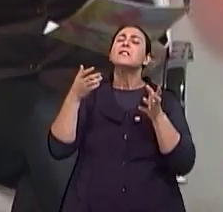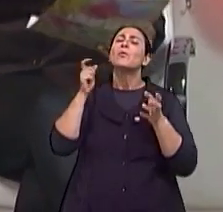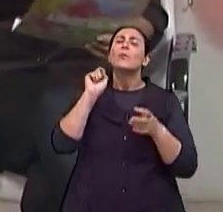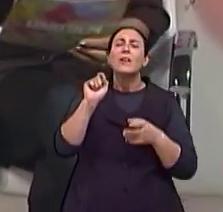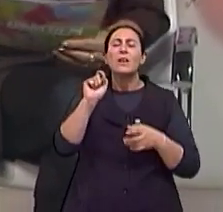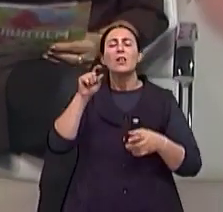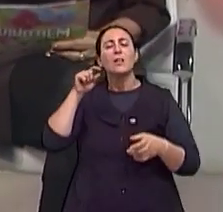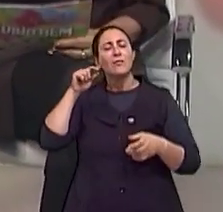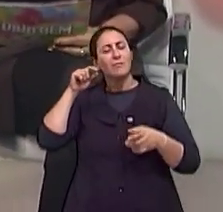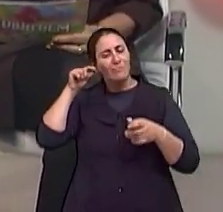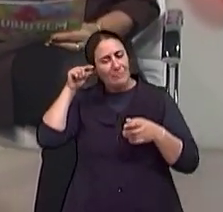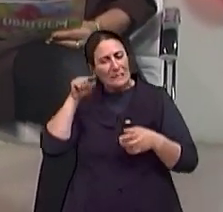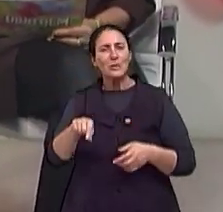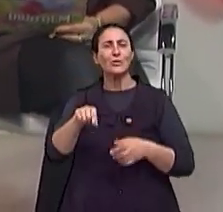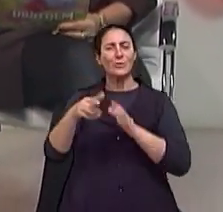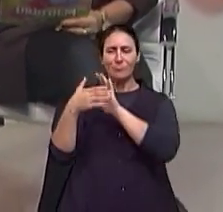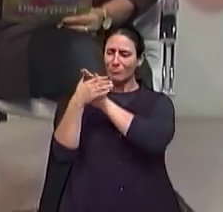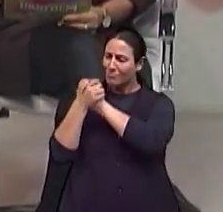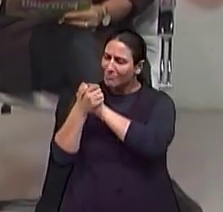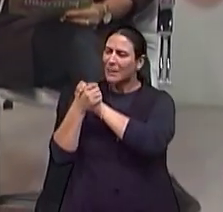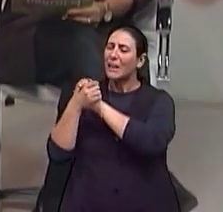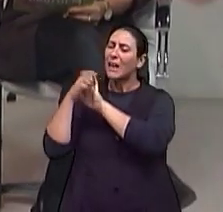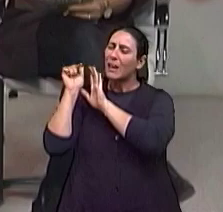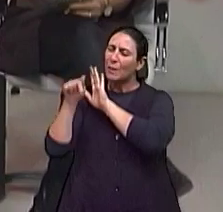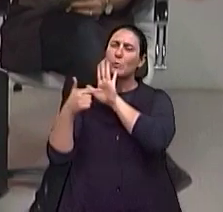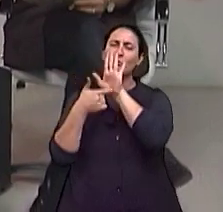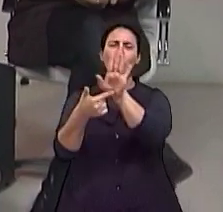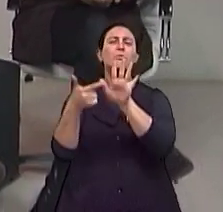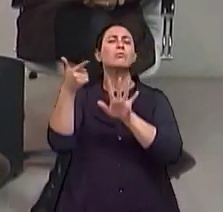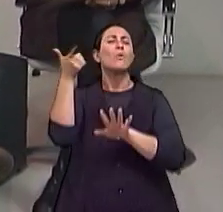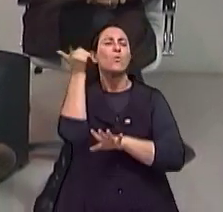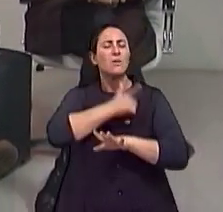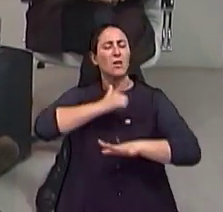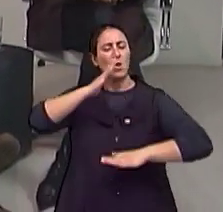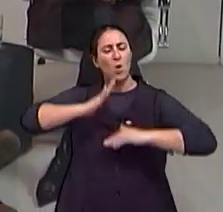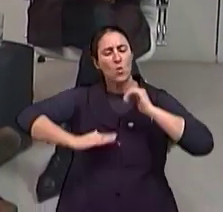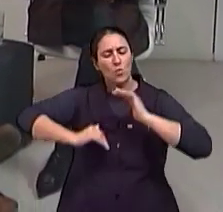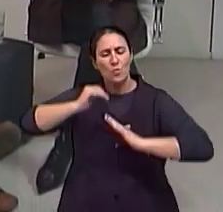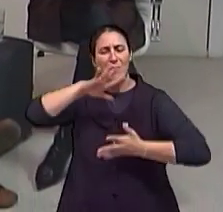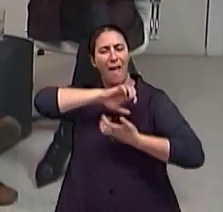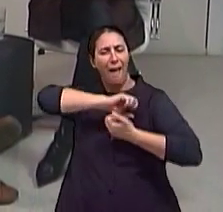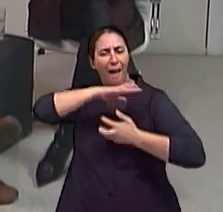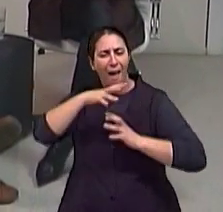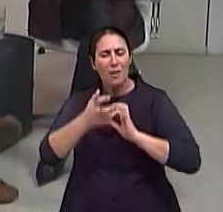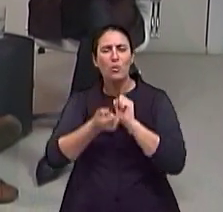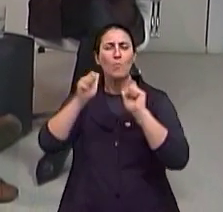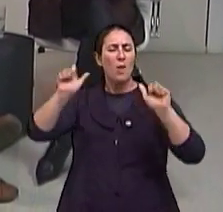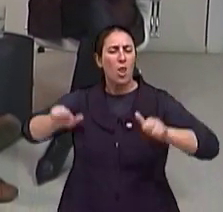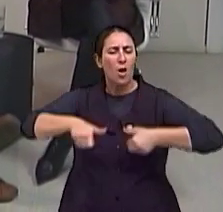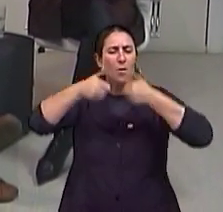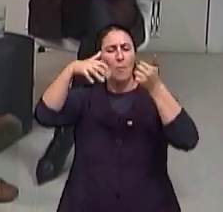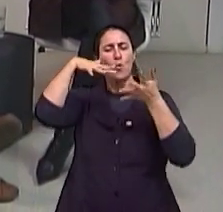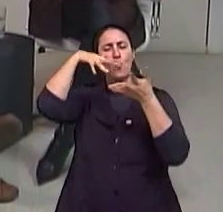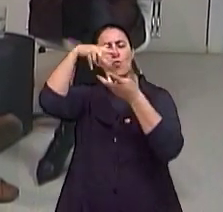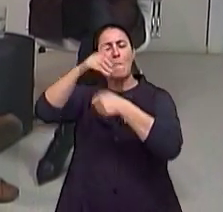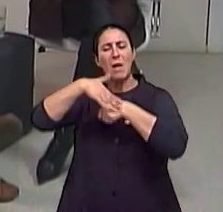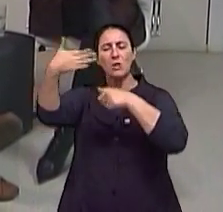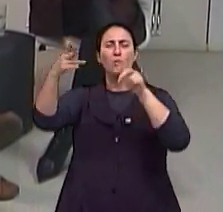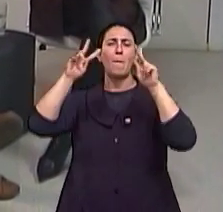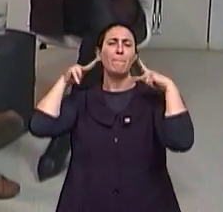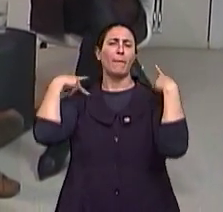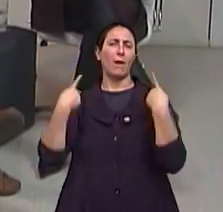e vamos lá, porque assim, de mãos dadas, é que a gente vai construir arte, a gente vai construir um mundo mais